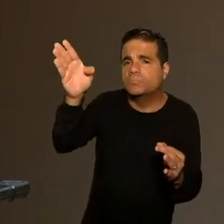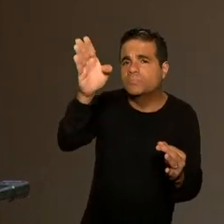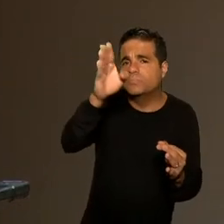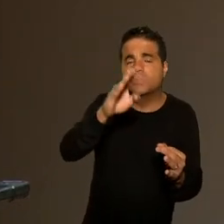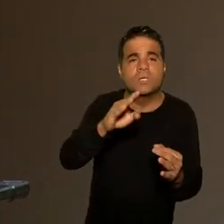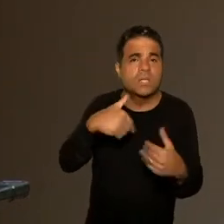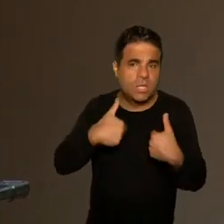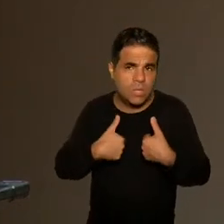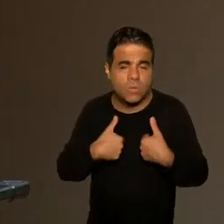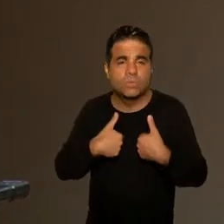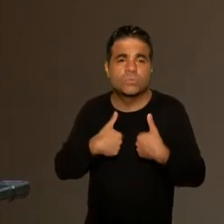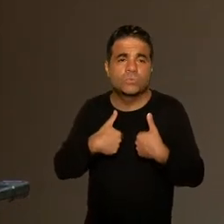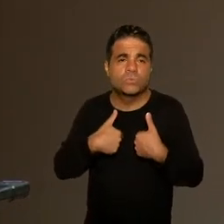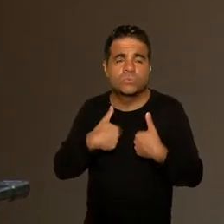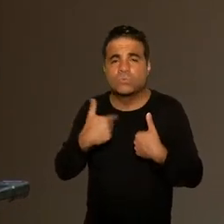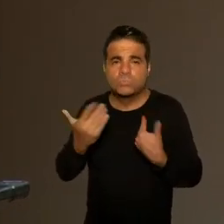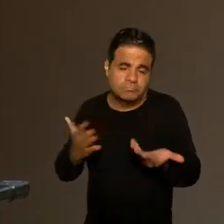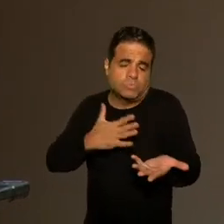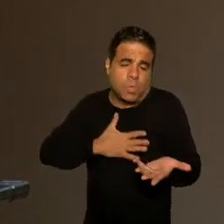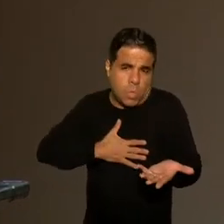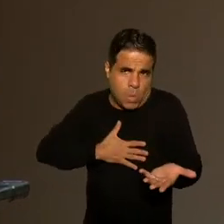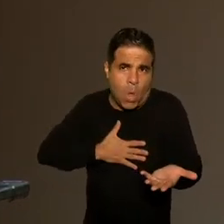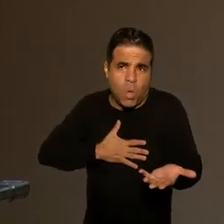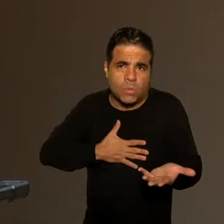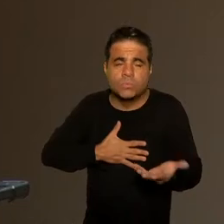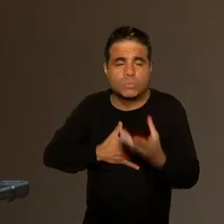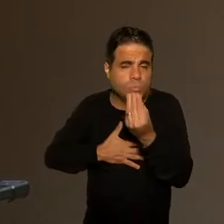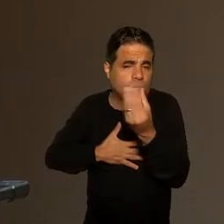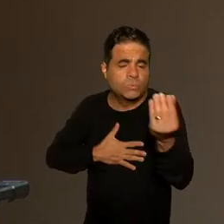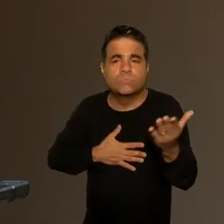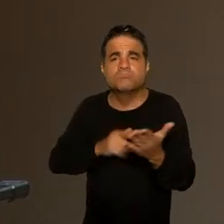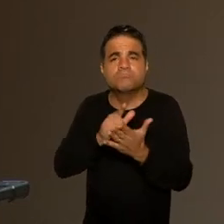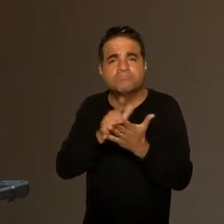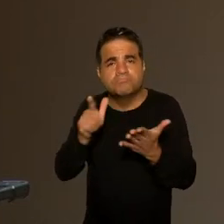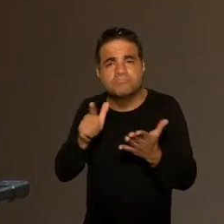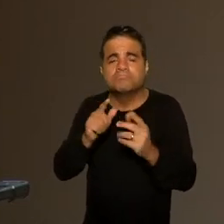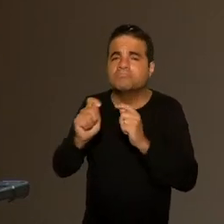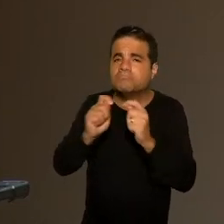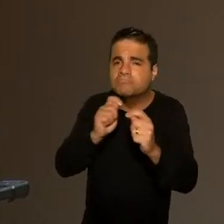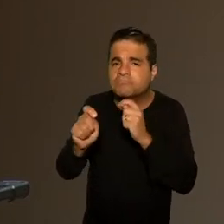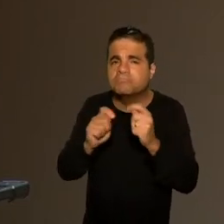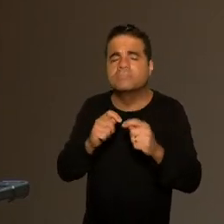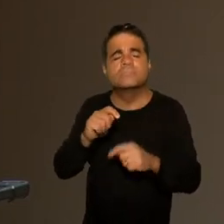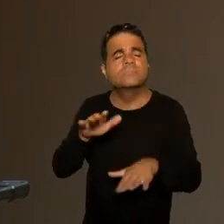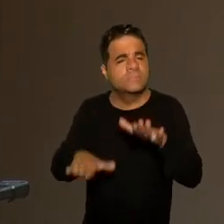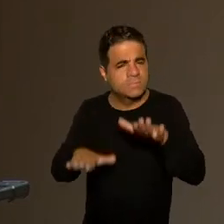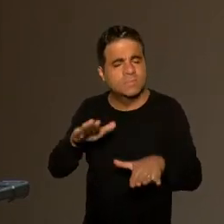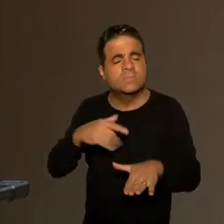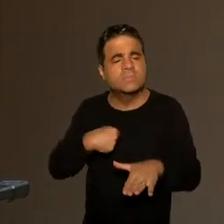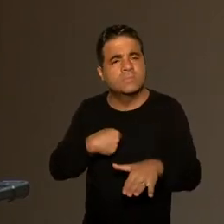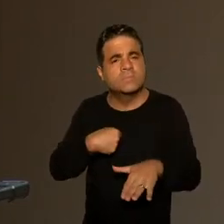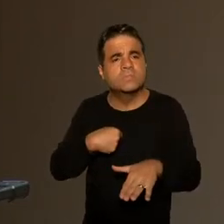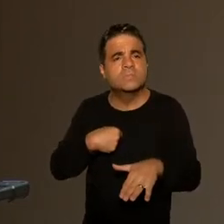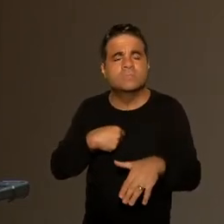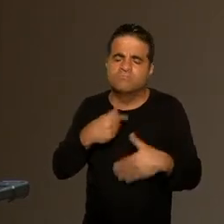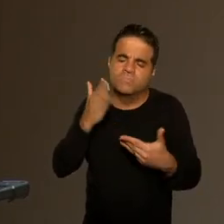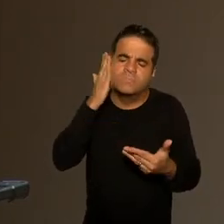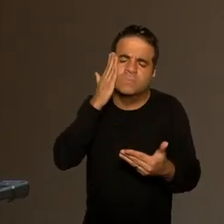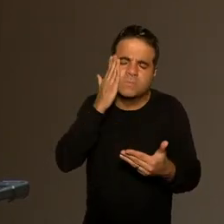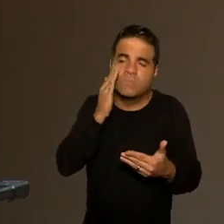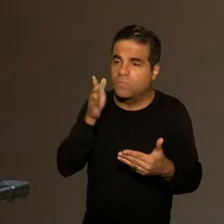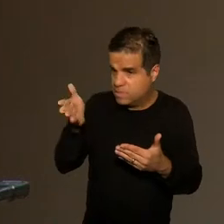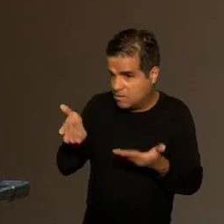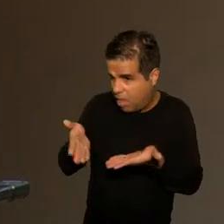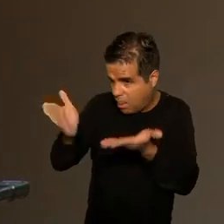eu sou jornalista cultural fácil cobertura e gosto muito também e muitas vezes é claro